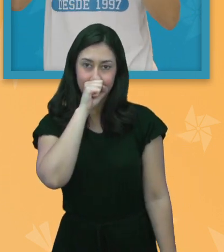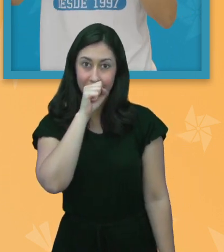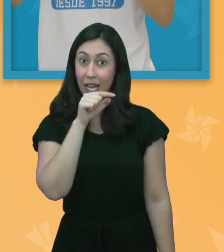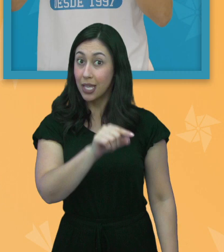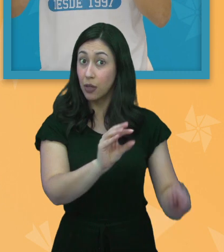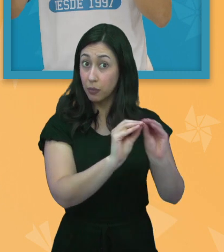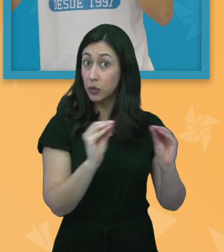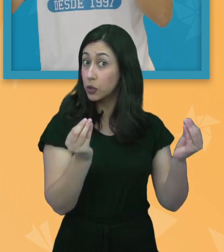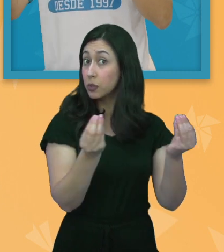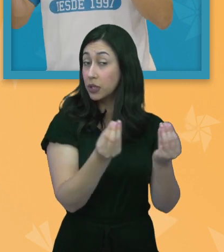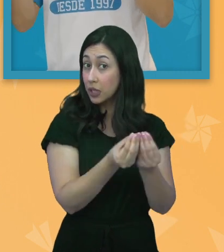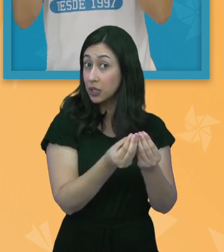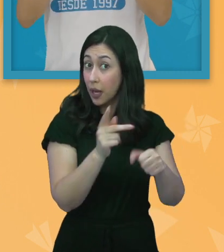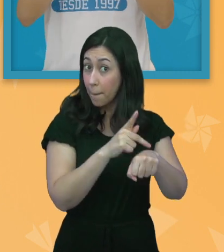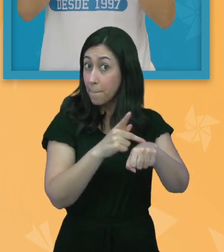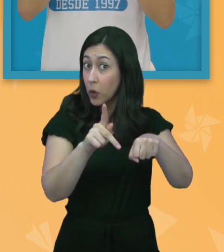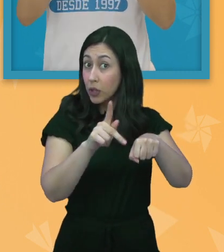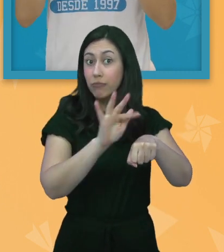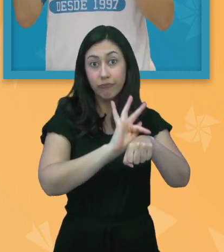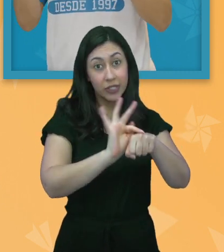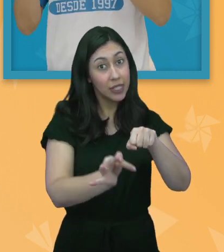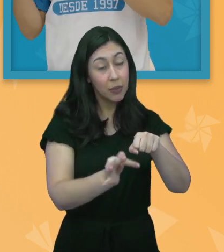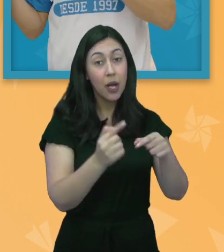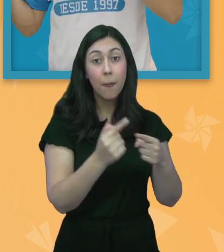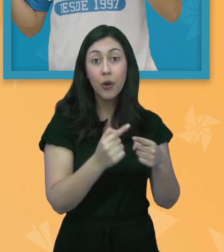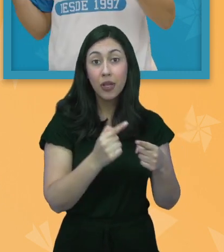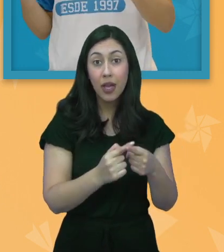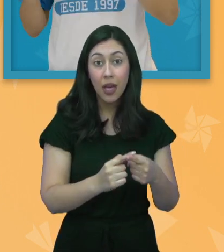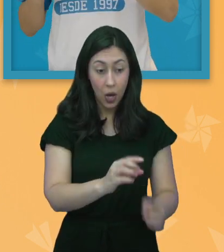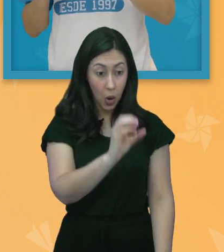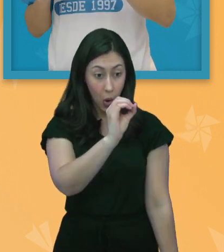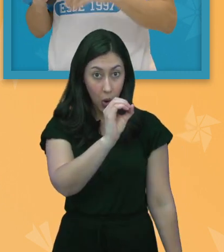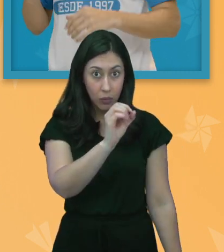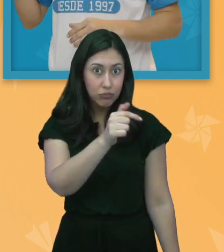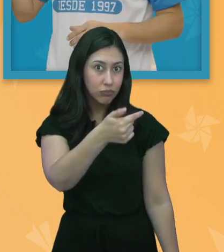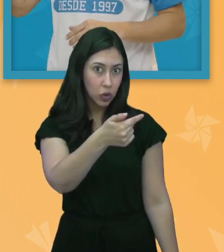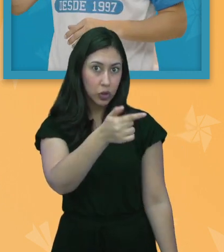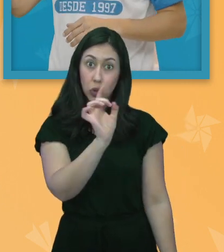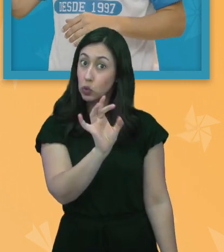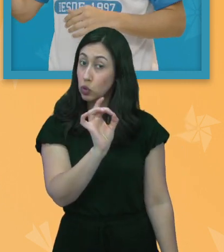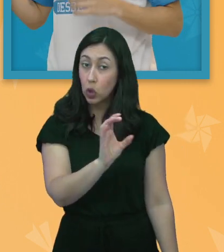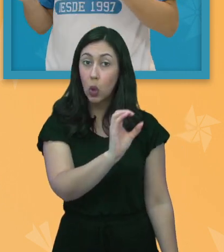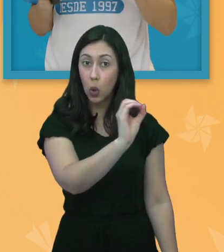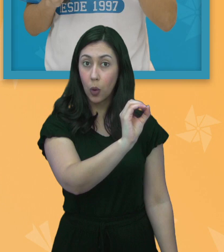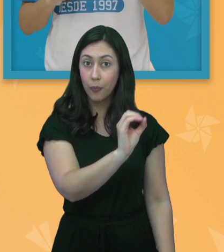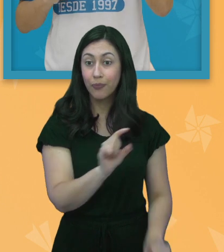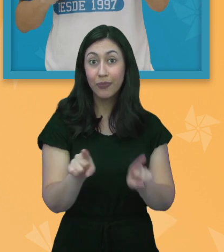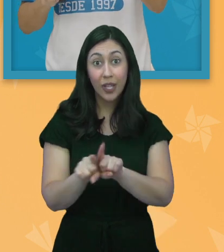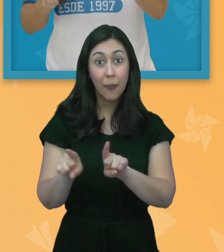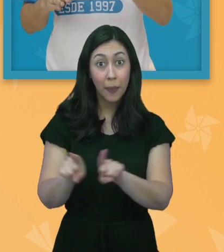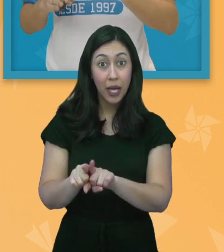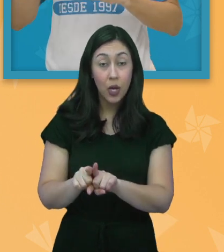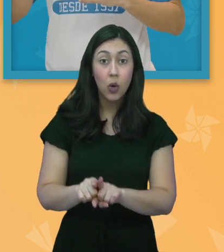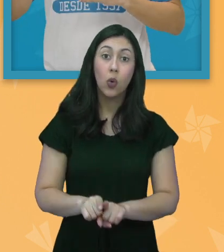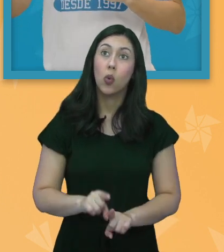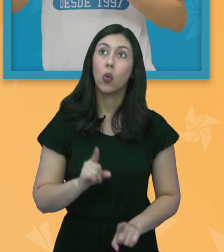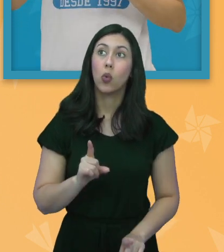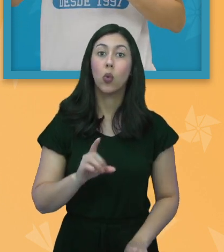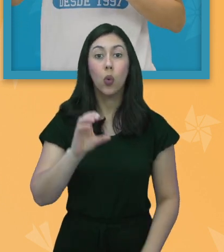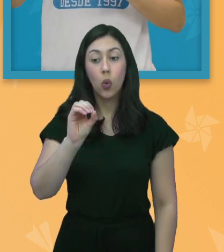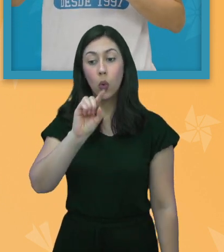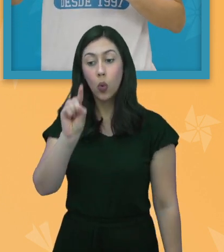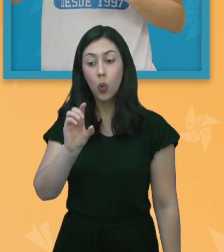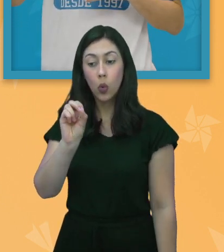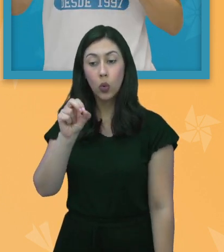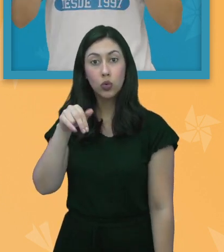substância pura simples, porque ele é formado por dois átomos de oxigênio. A mesma coisa vale para o gás ozônio, que